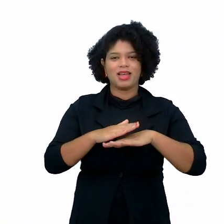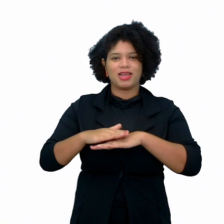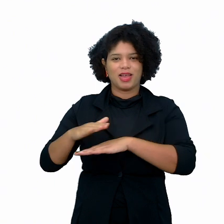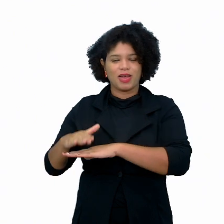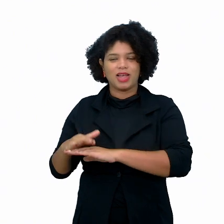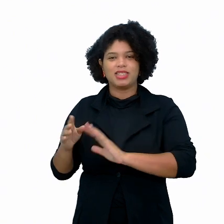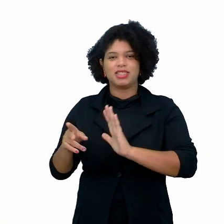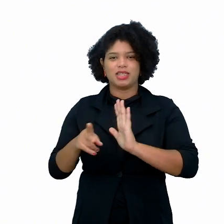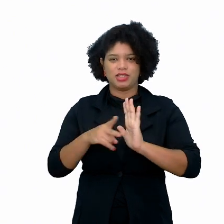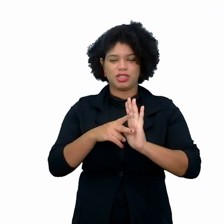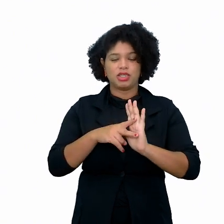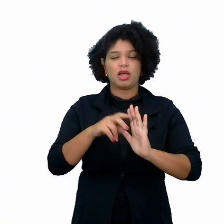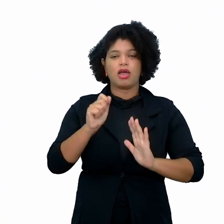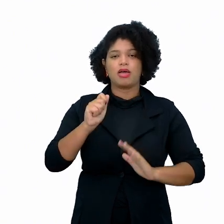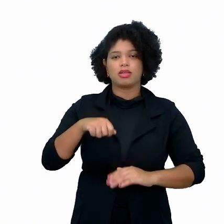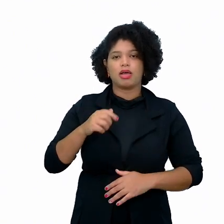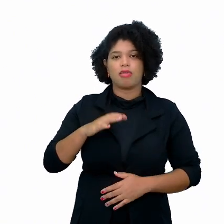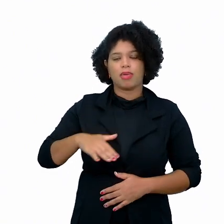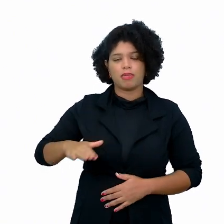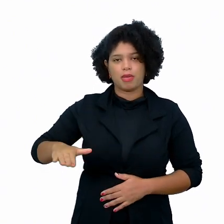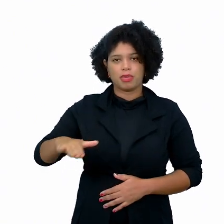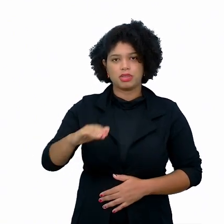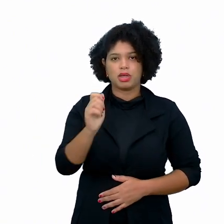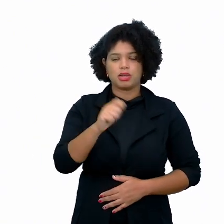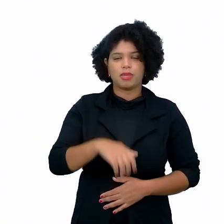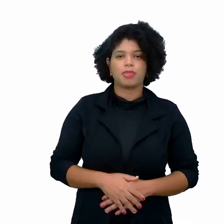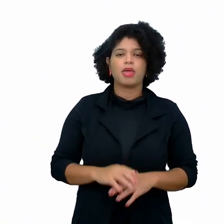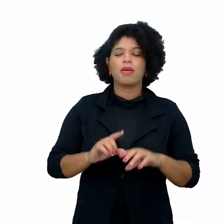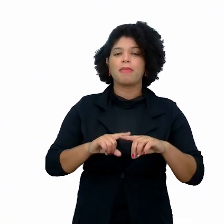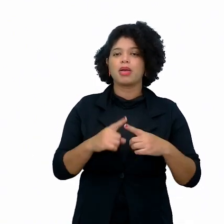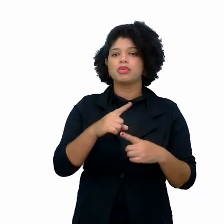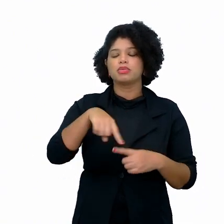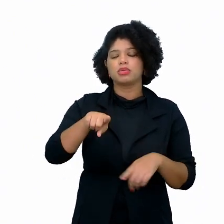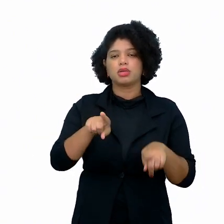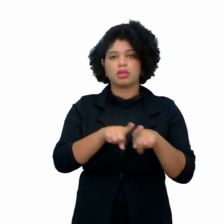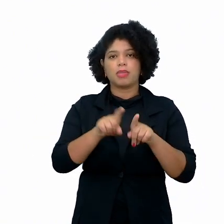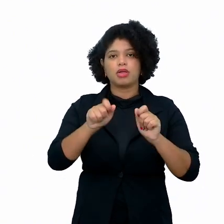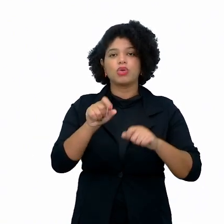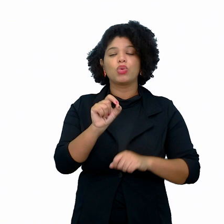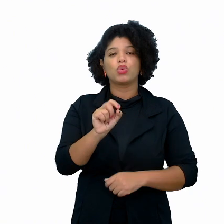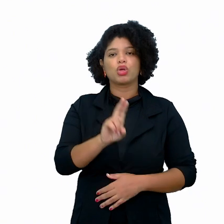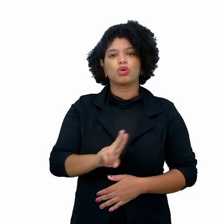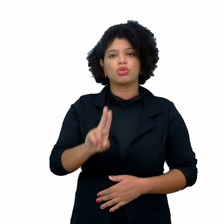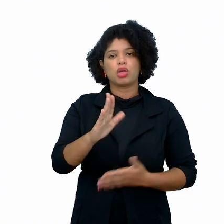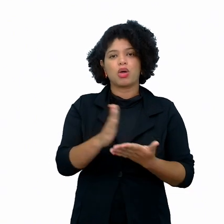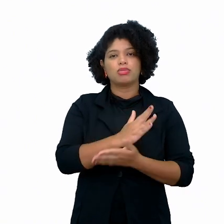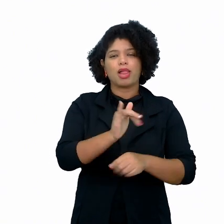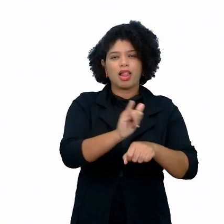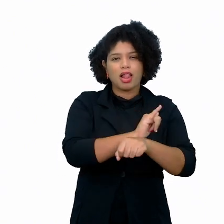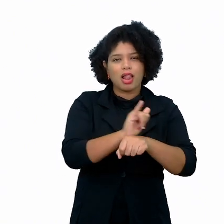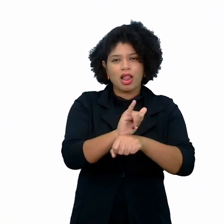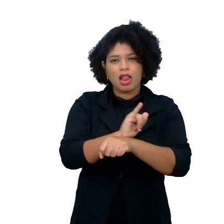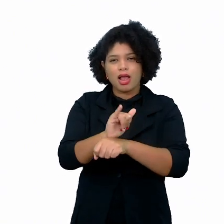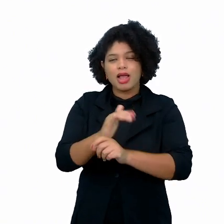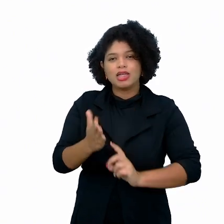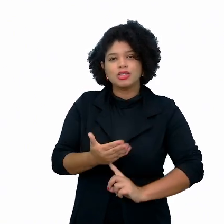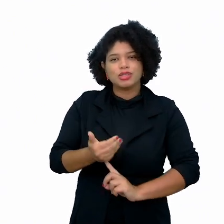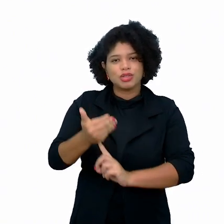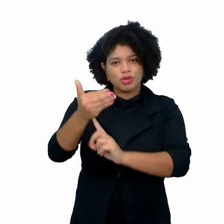assim, realizar essa pesquisa. E vocês também podem utilizar os recursos